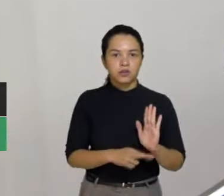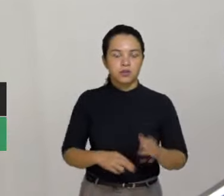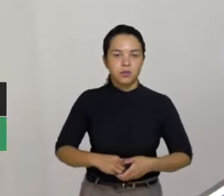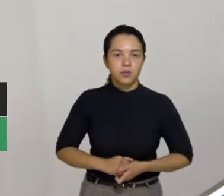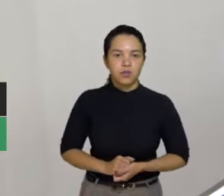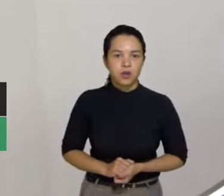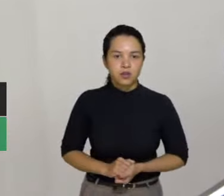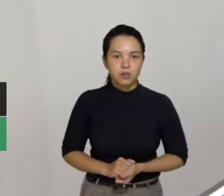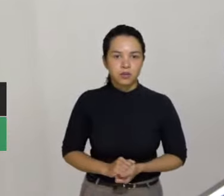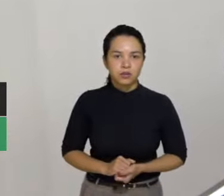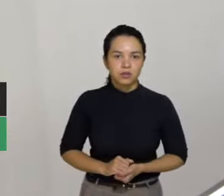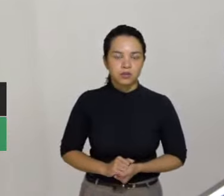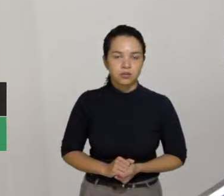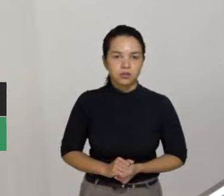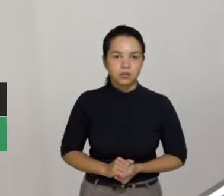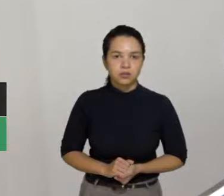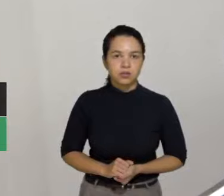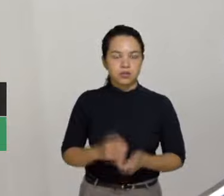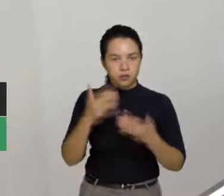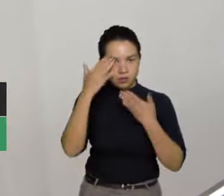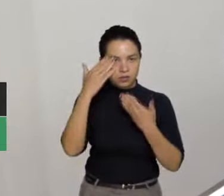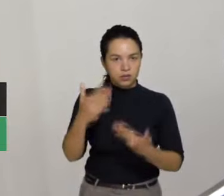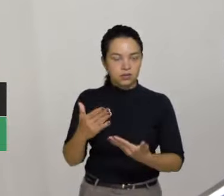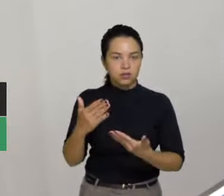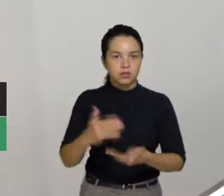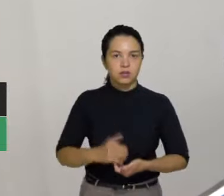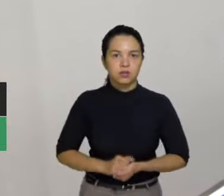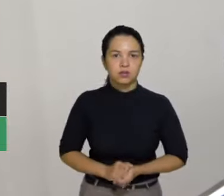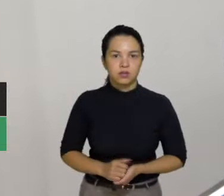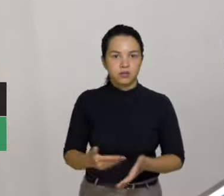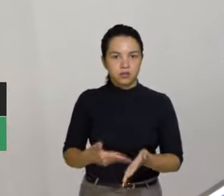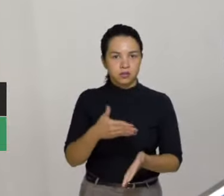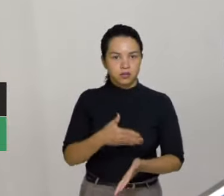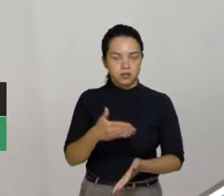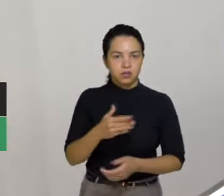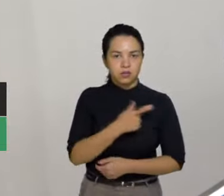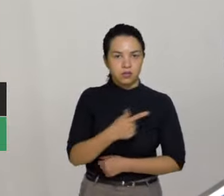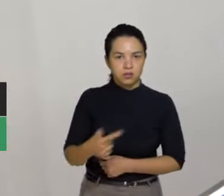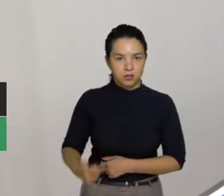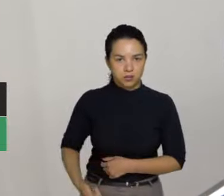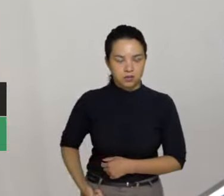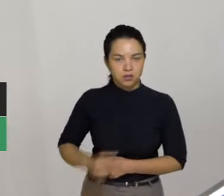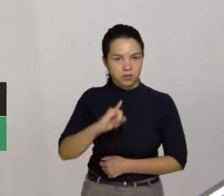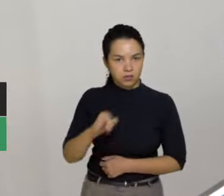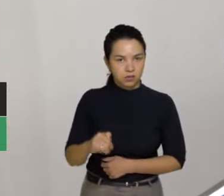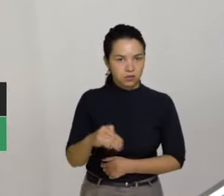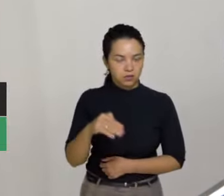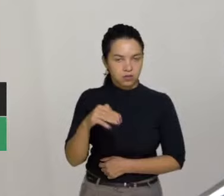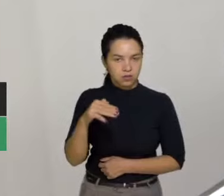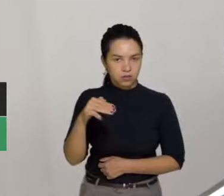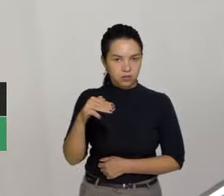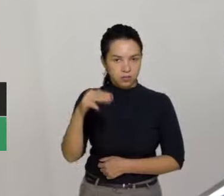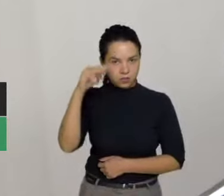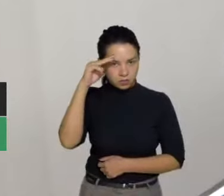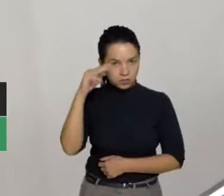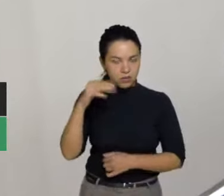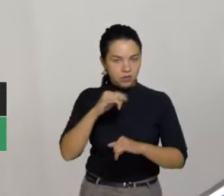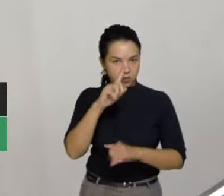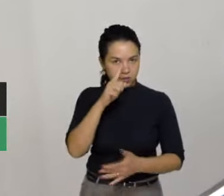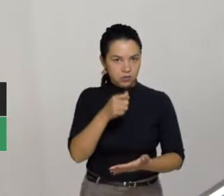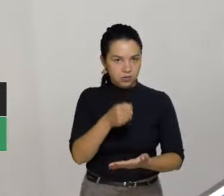por diante. Então, agradecer de antemão ao governador Jorginho Melo. É uma decisão que promete transformar